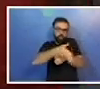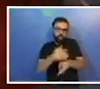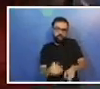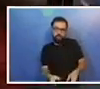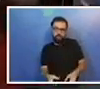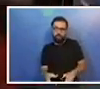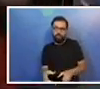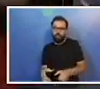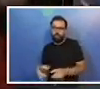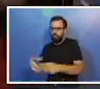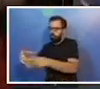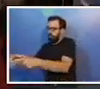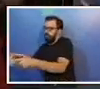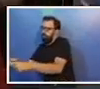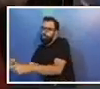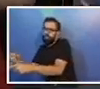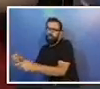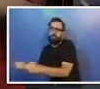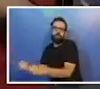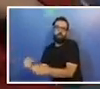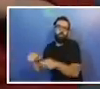numa região que não é dele.